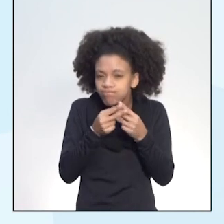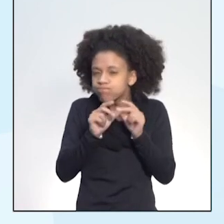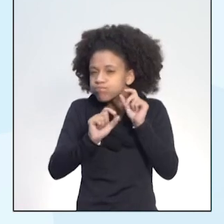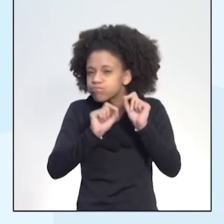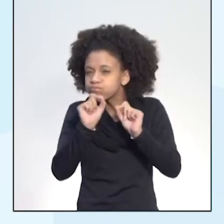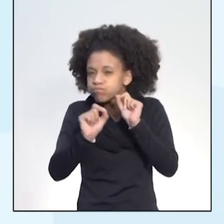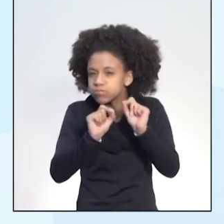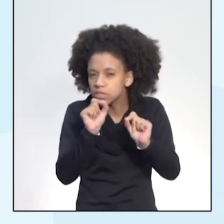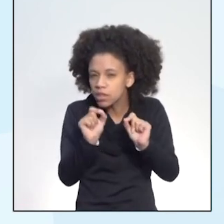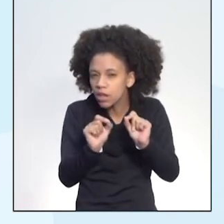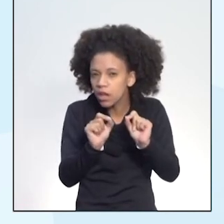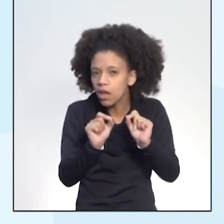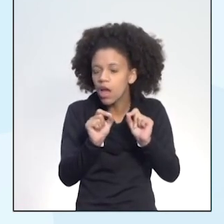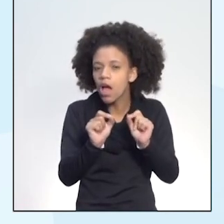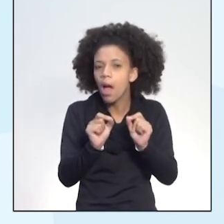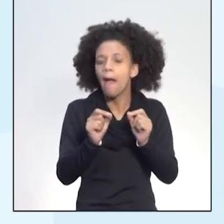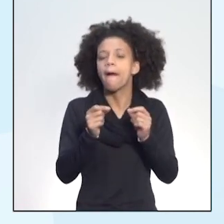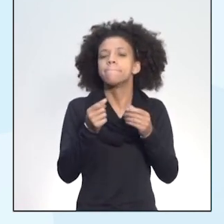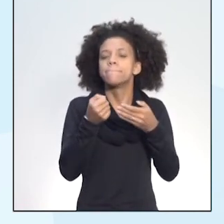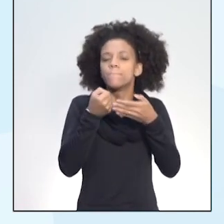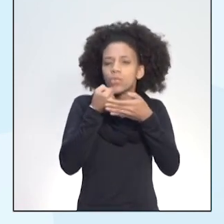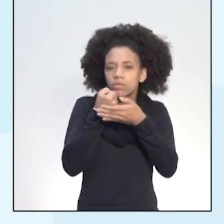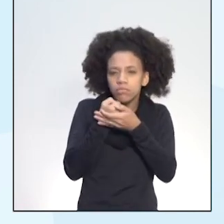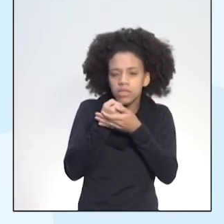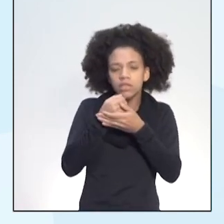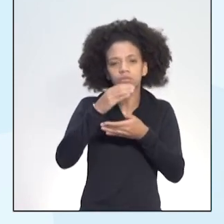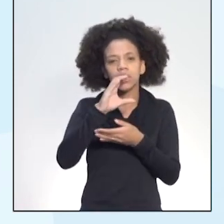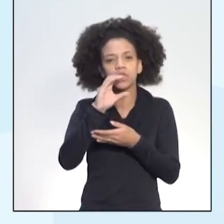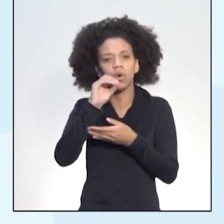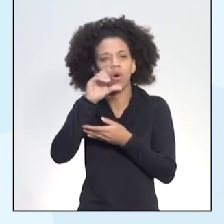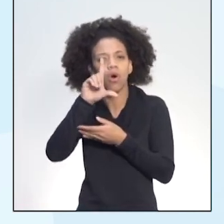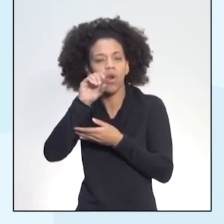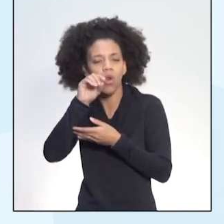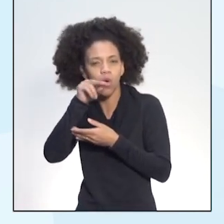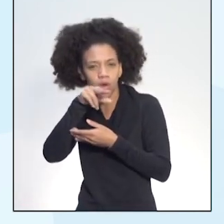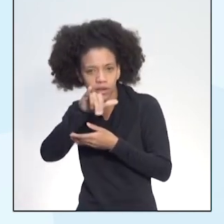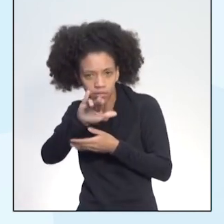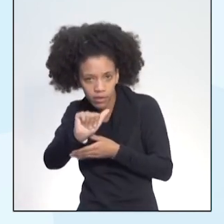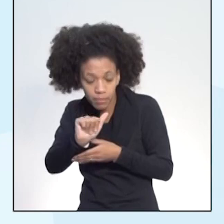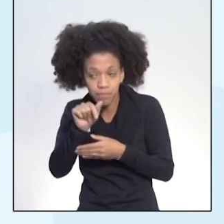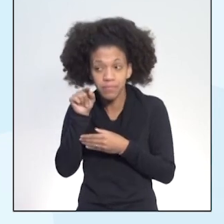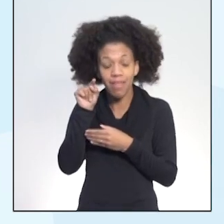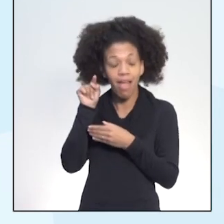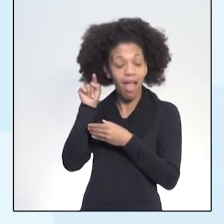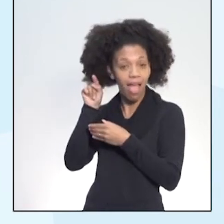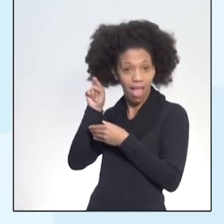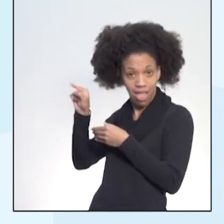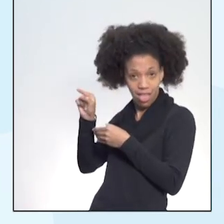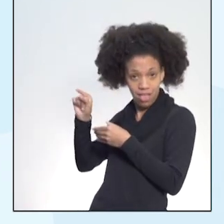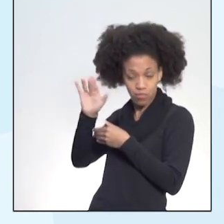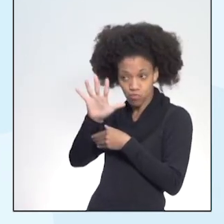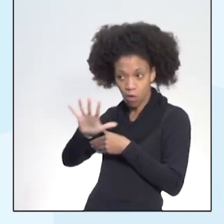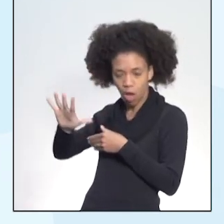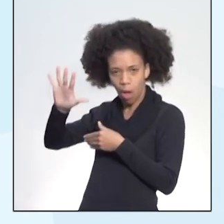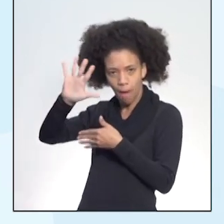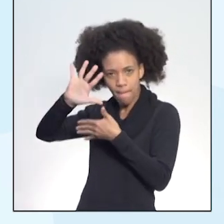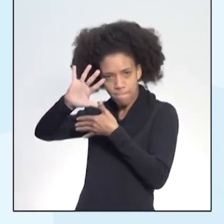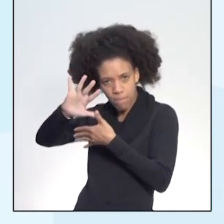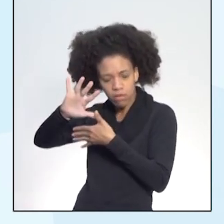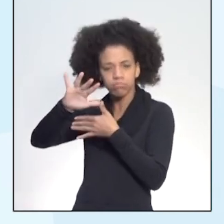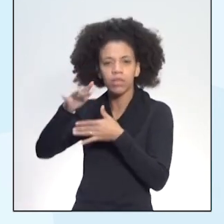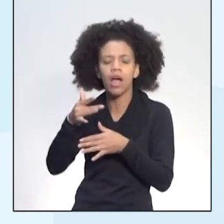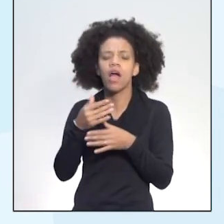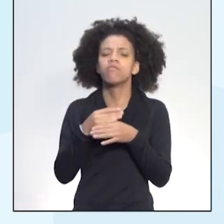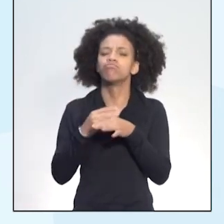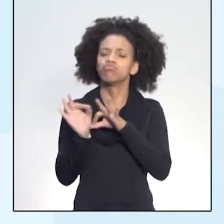professor? Proteção das colônias. Eles, os europeus, formaram essas alianças para